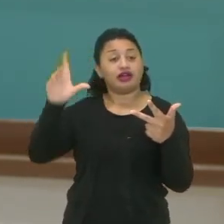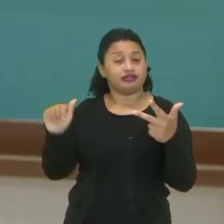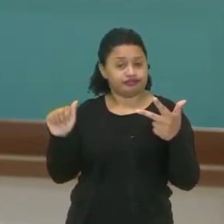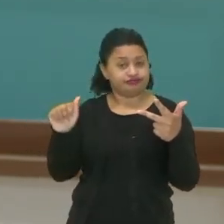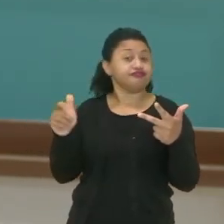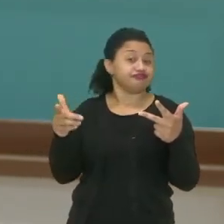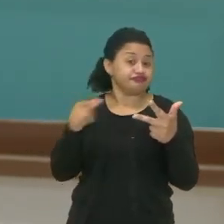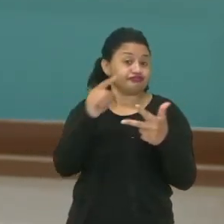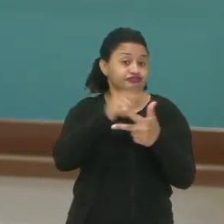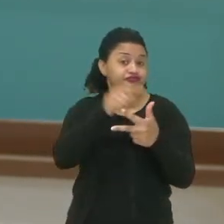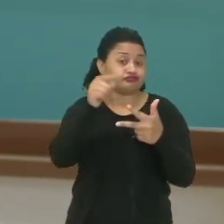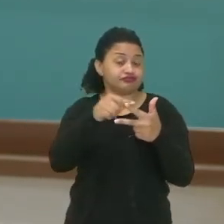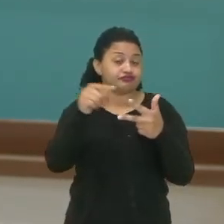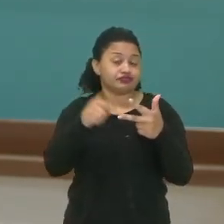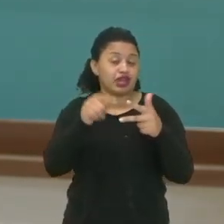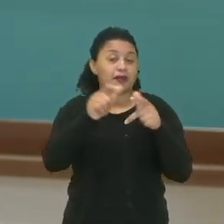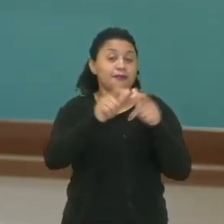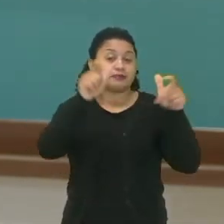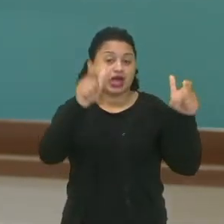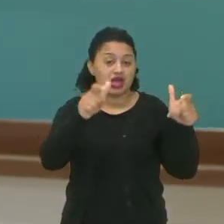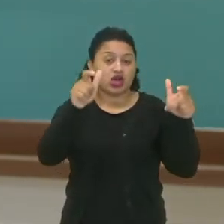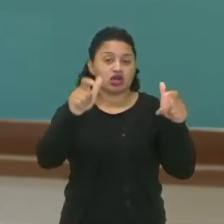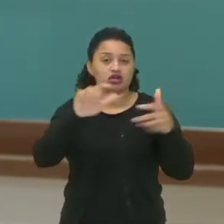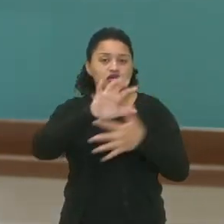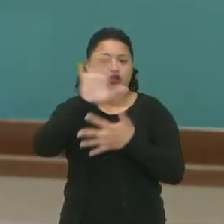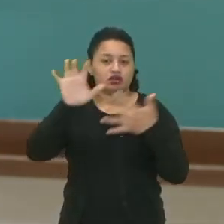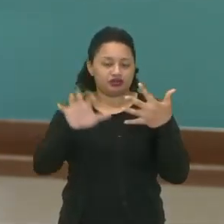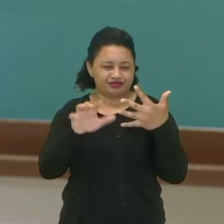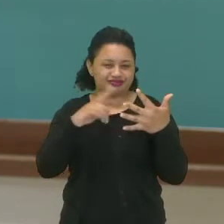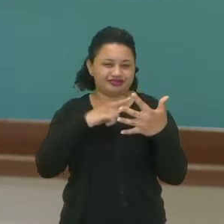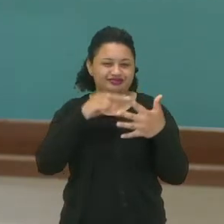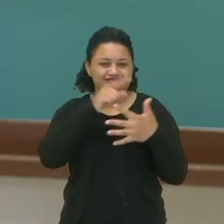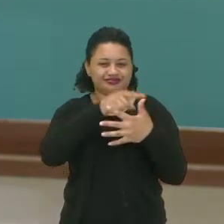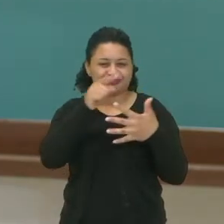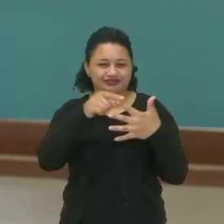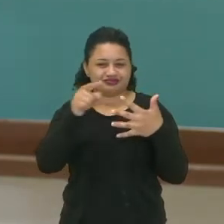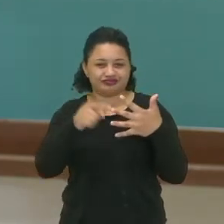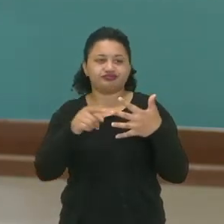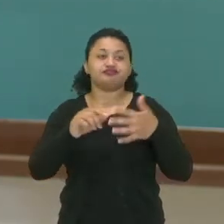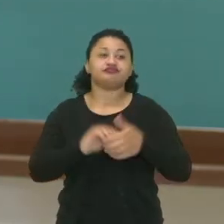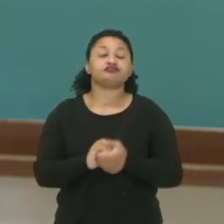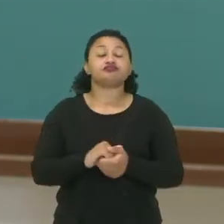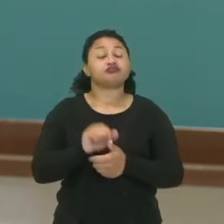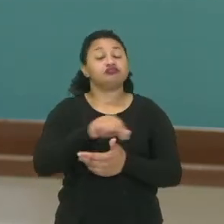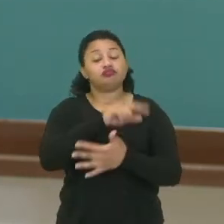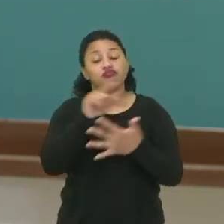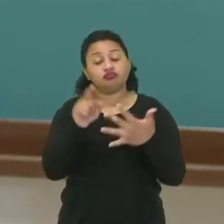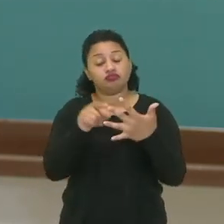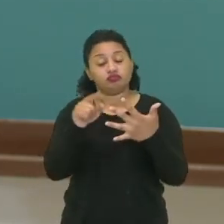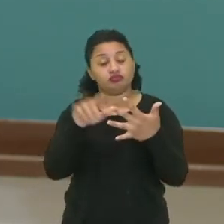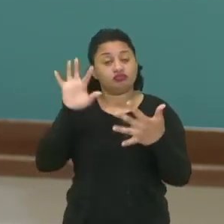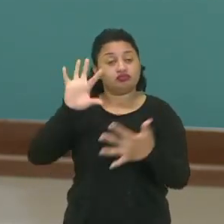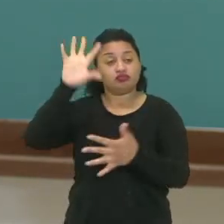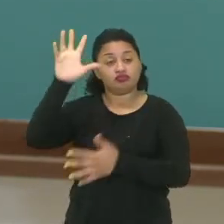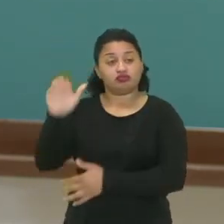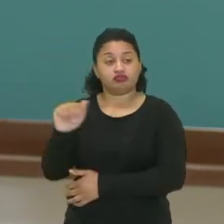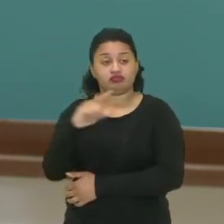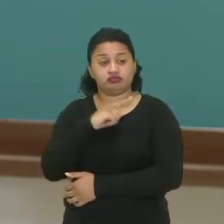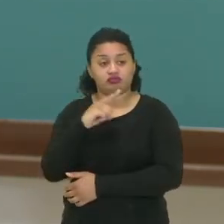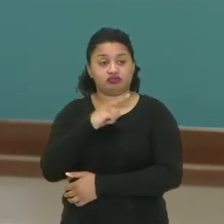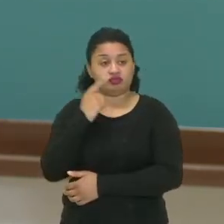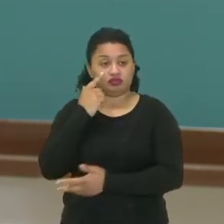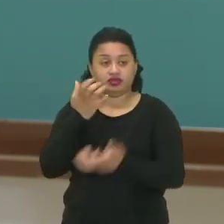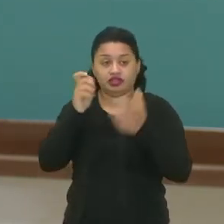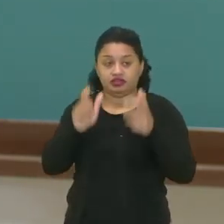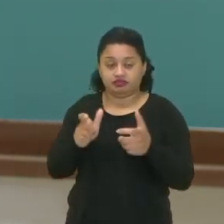Então, essa aqui é a ordem dos 3 primeiros maiores continentes, beleza? Então, temos a África aqui situada aí nessa porção do